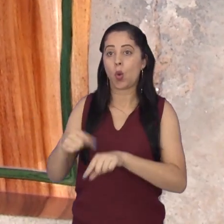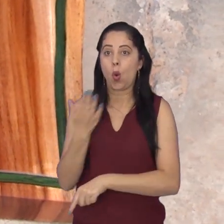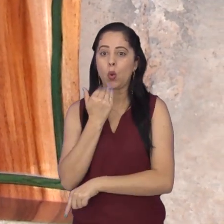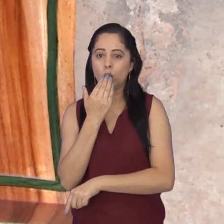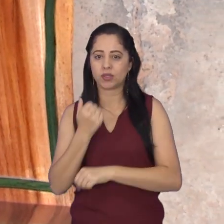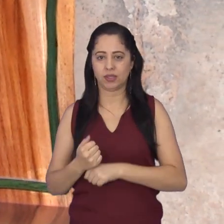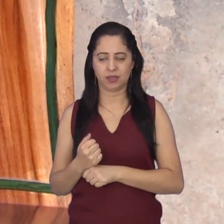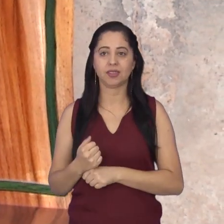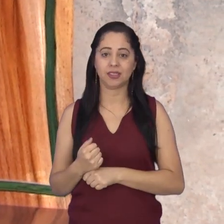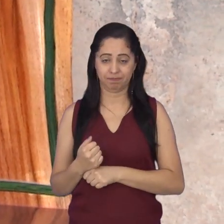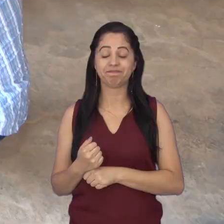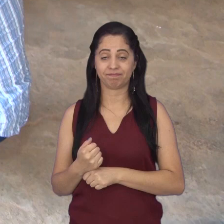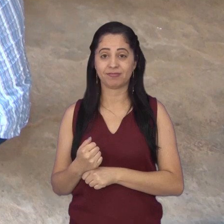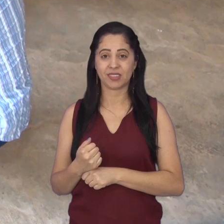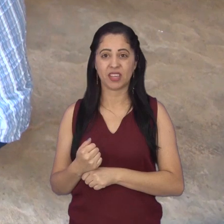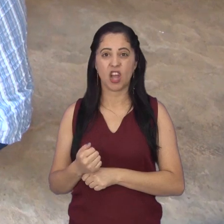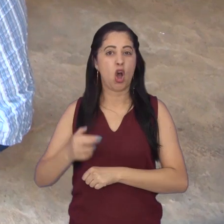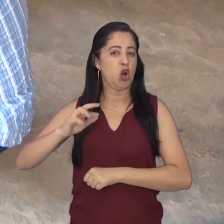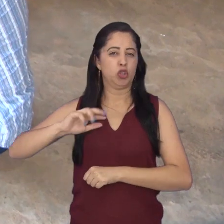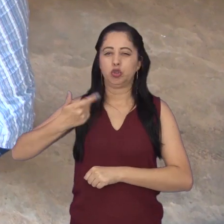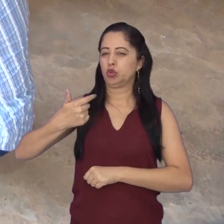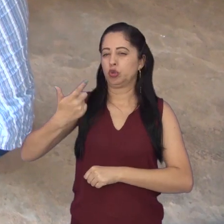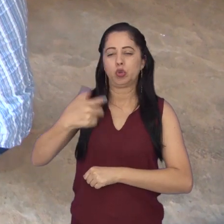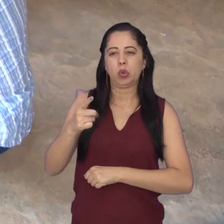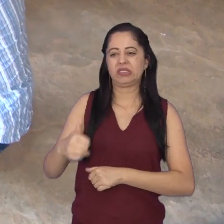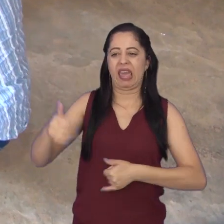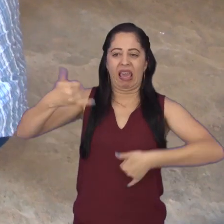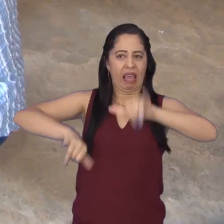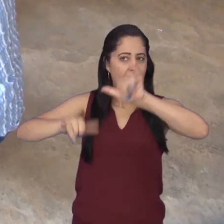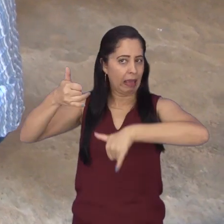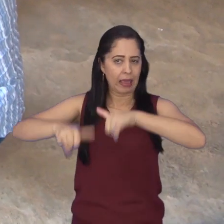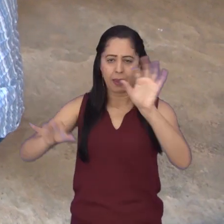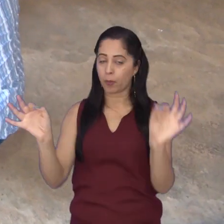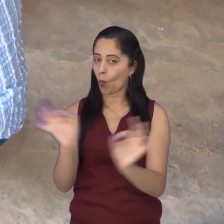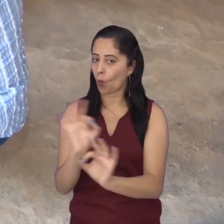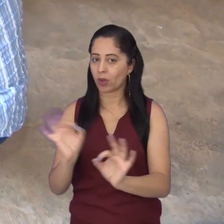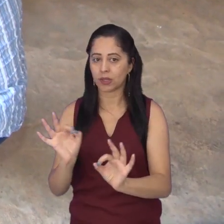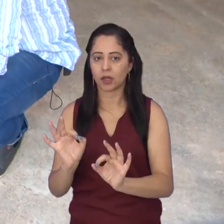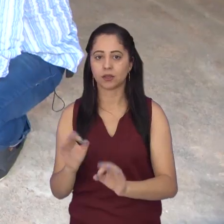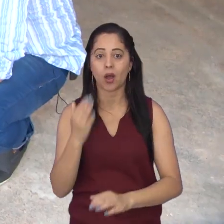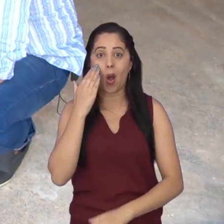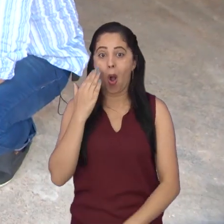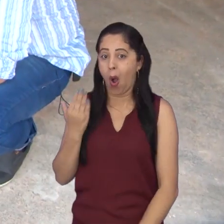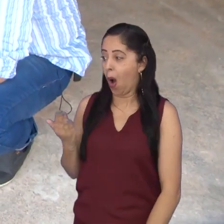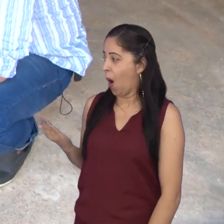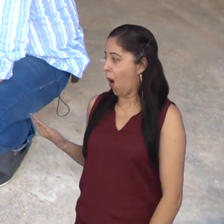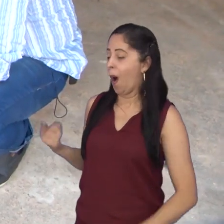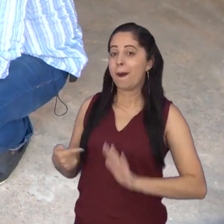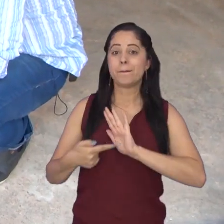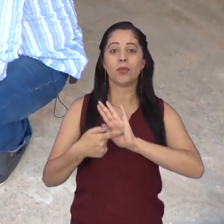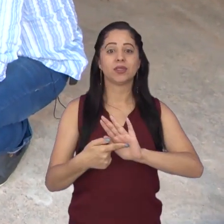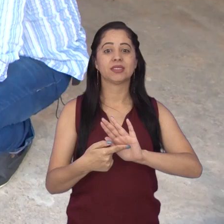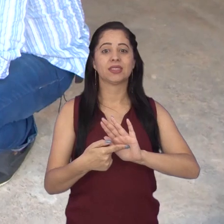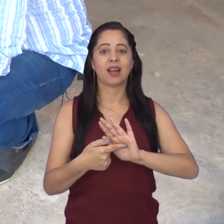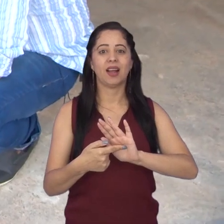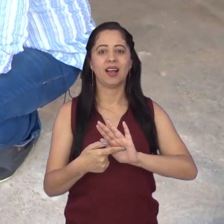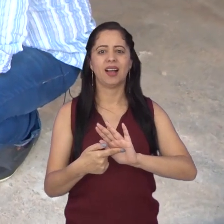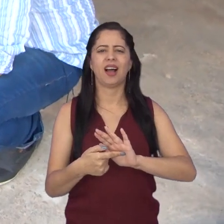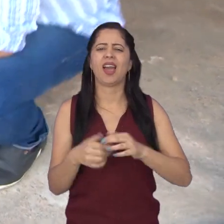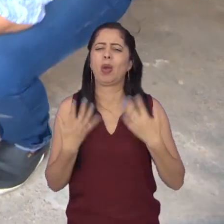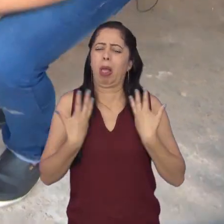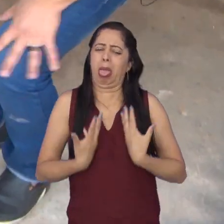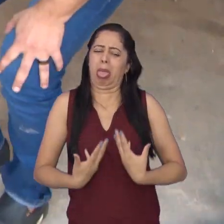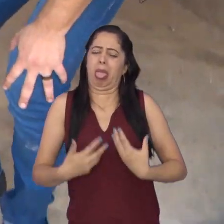não tem gosto. Ela não é tóxica, né? Não preciso nem falar, né? E eu fiquei encantada, eu preciso mostrar pra vocês. Ai,